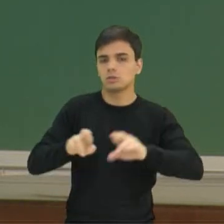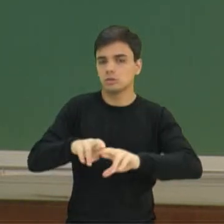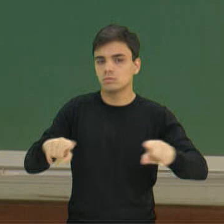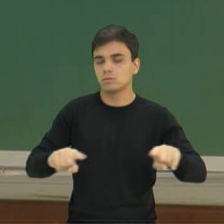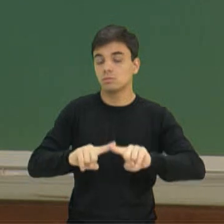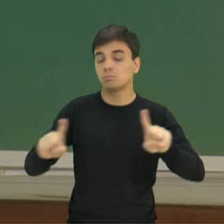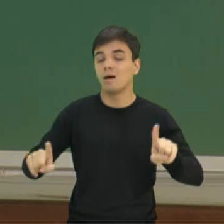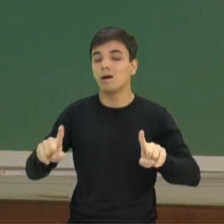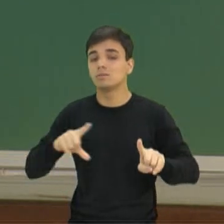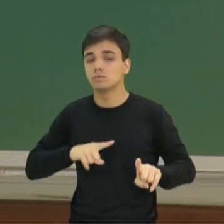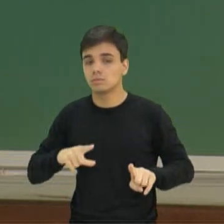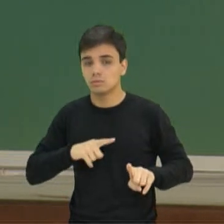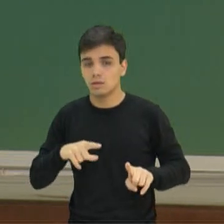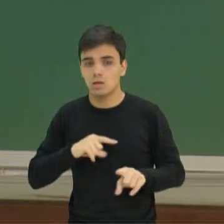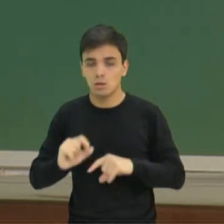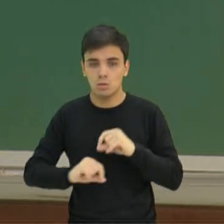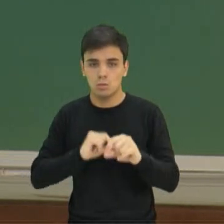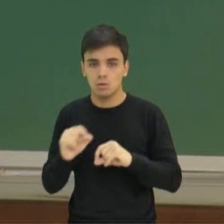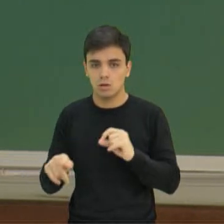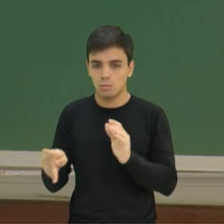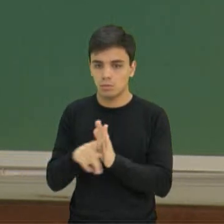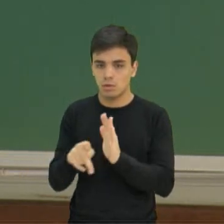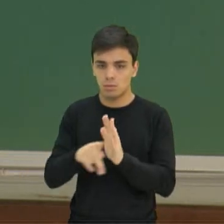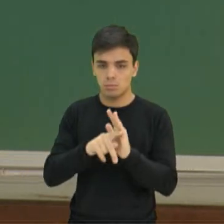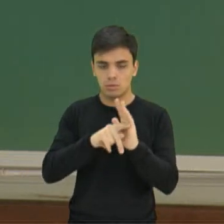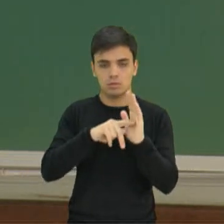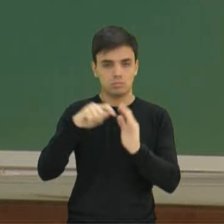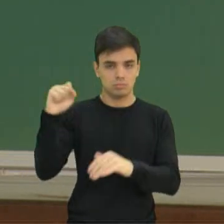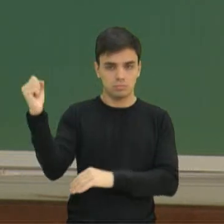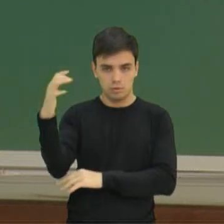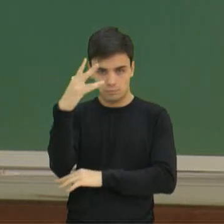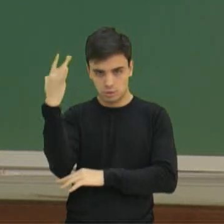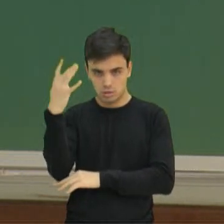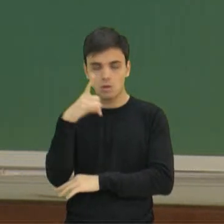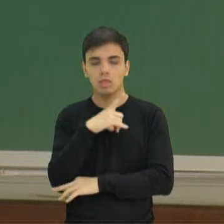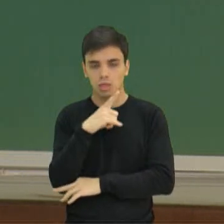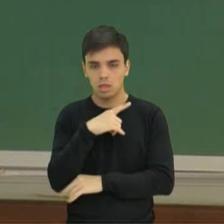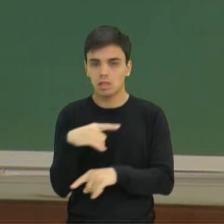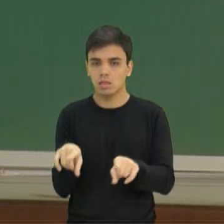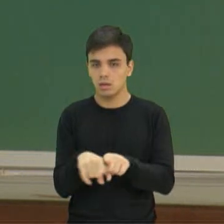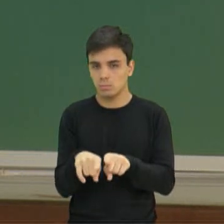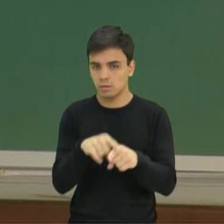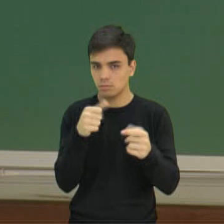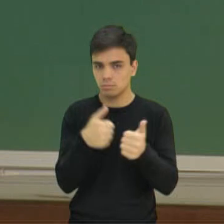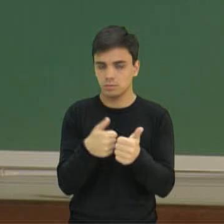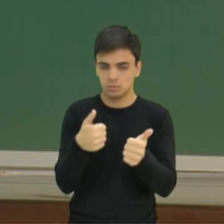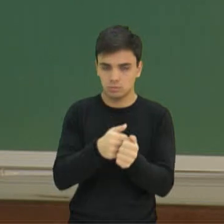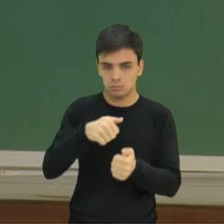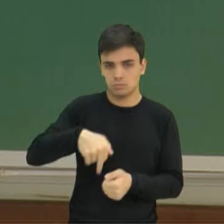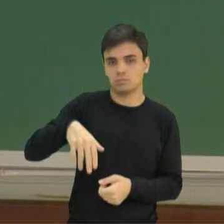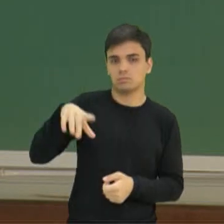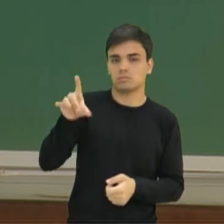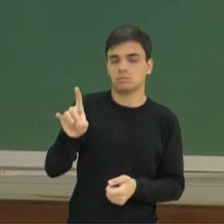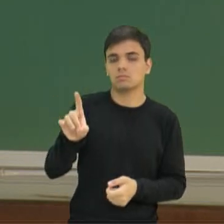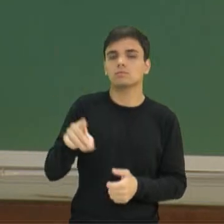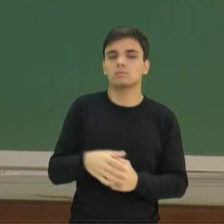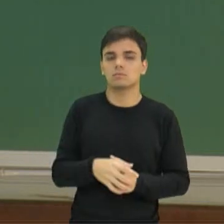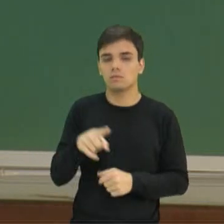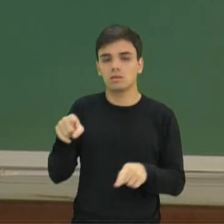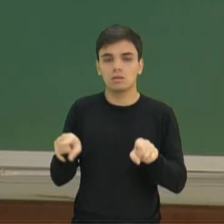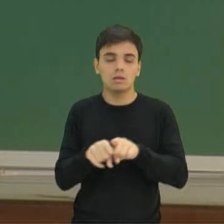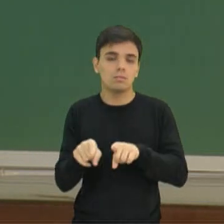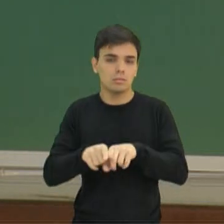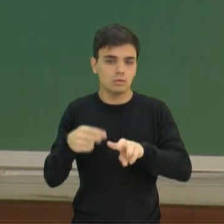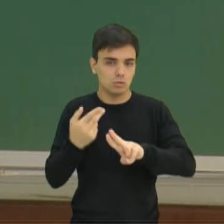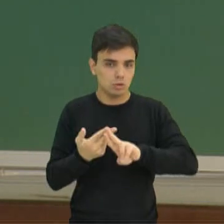mas existe cobertura vegetal também naquela região ali mais do interior do Nordeste. E ela também é explorada